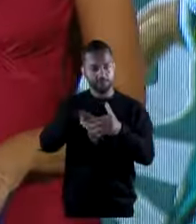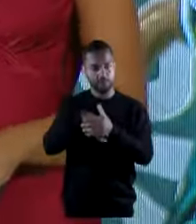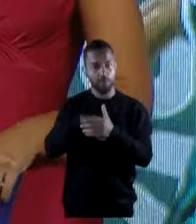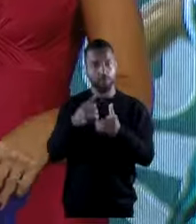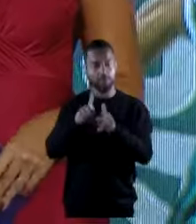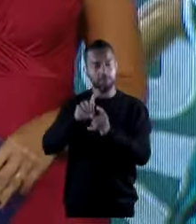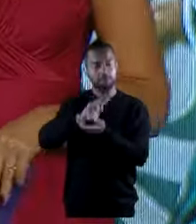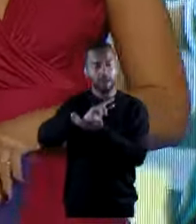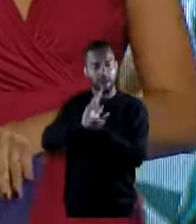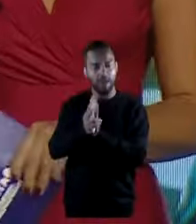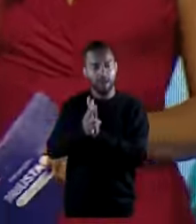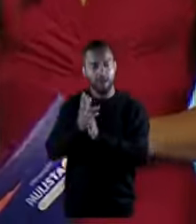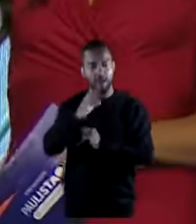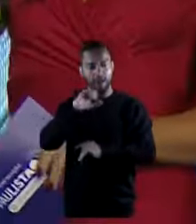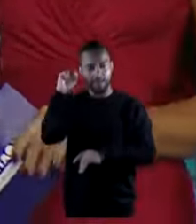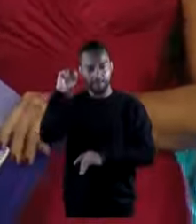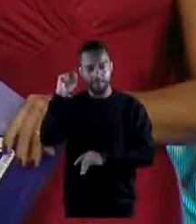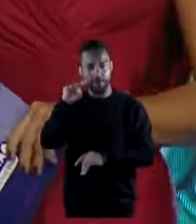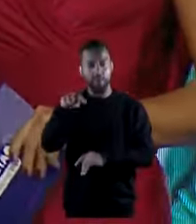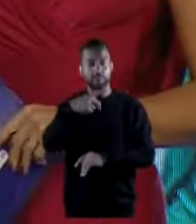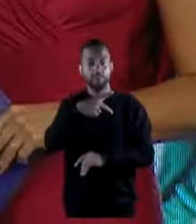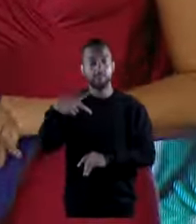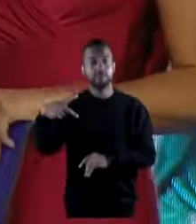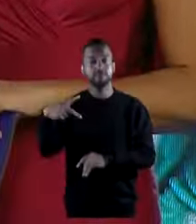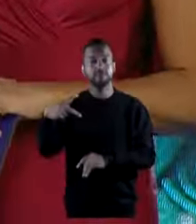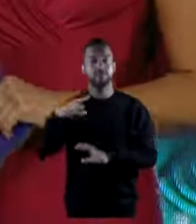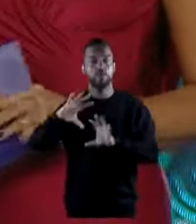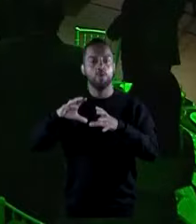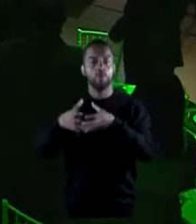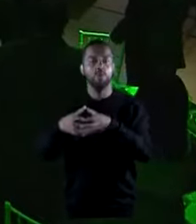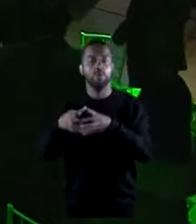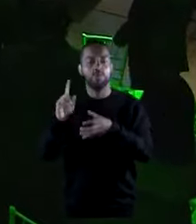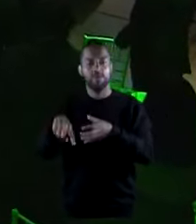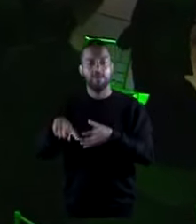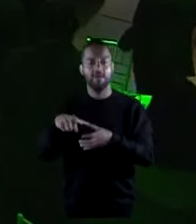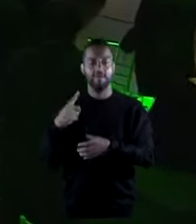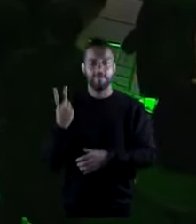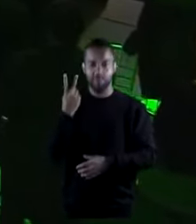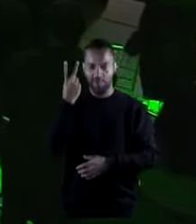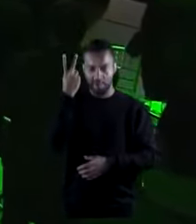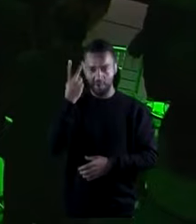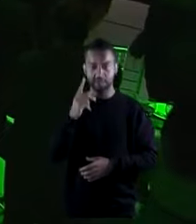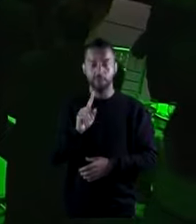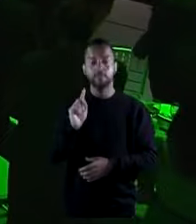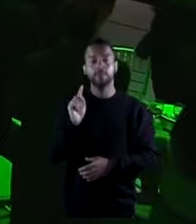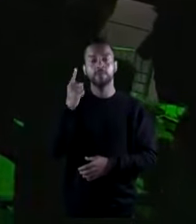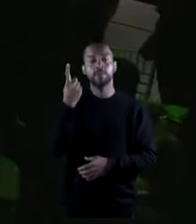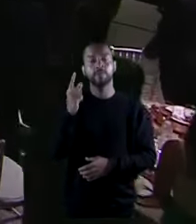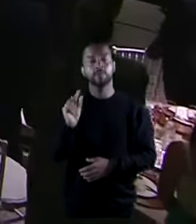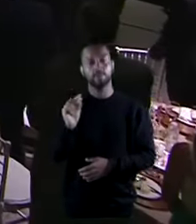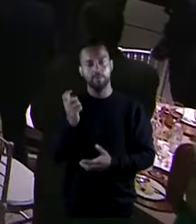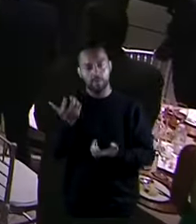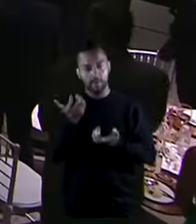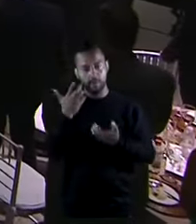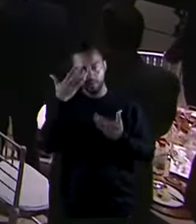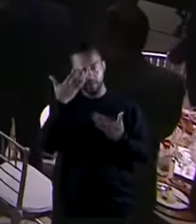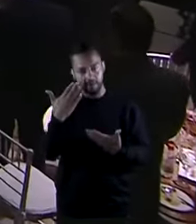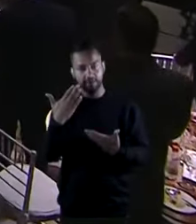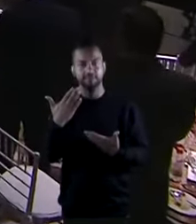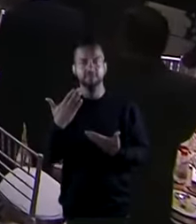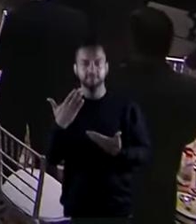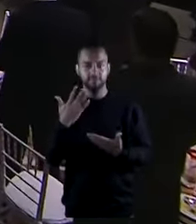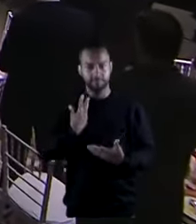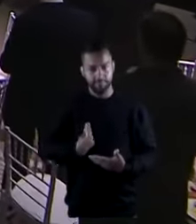E uma presidente de um clube tão vitorioso. Primeiramente, eu queria agradecer